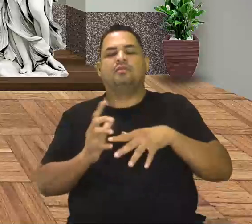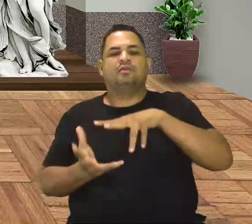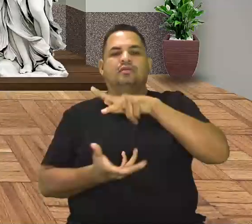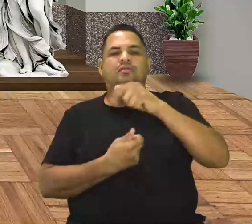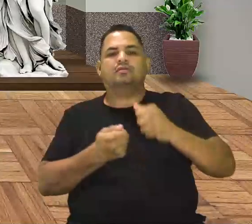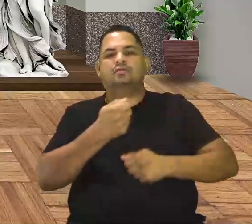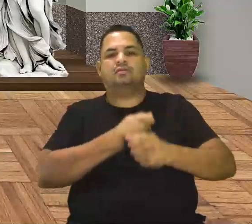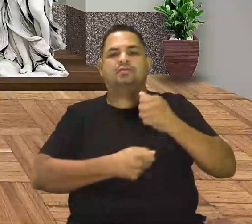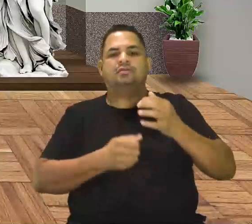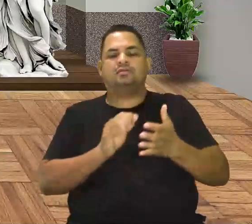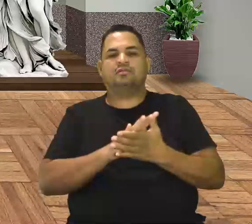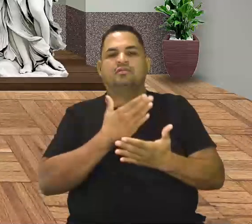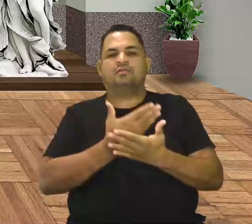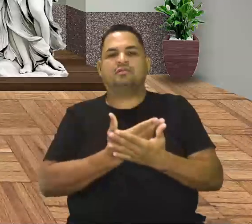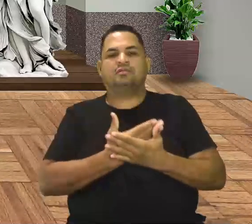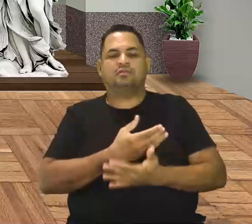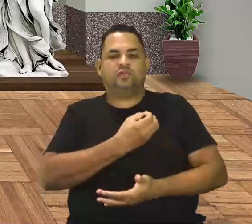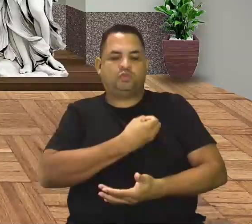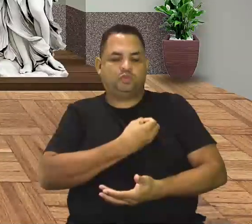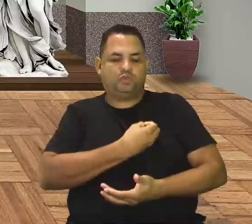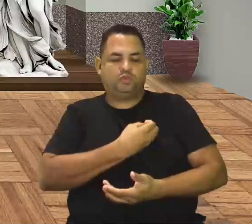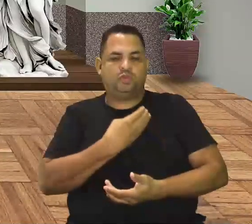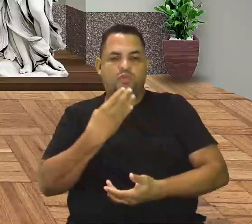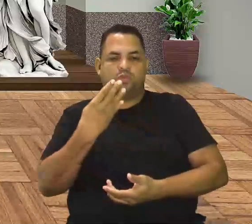para vocês, aula de número